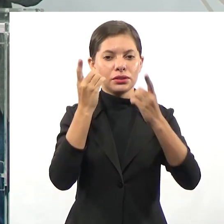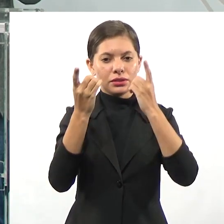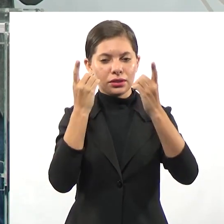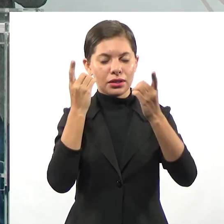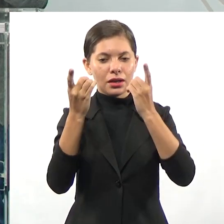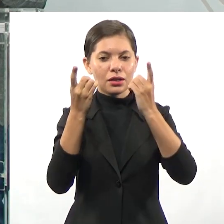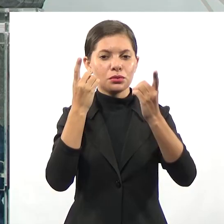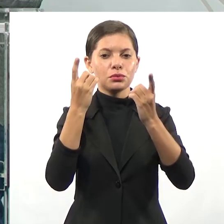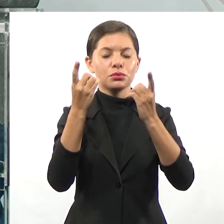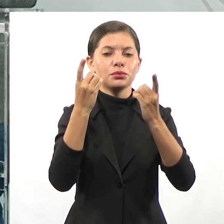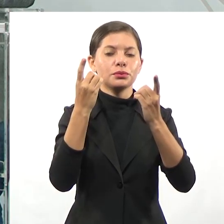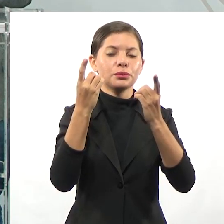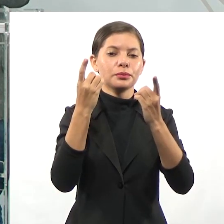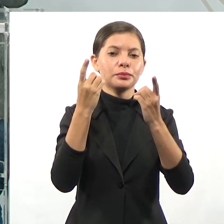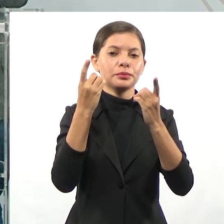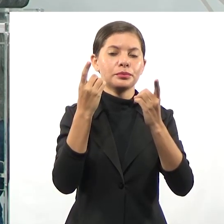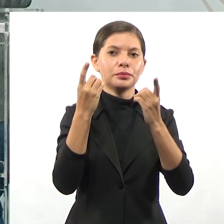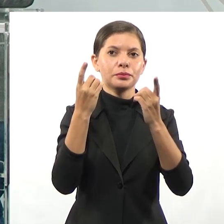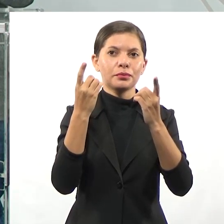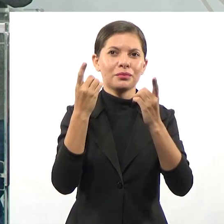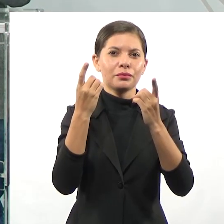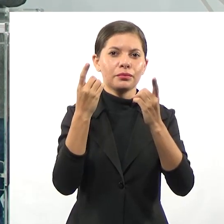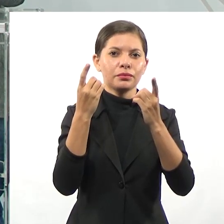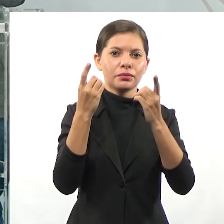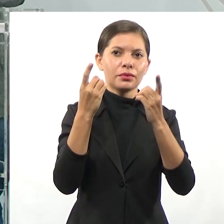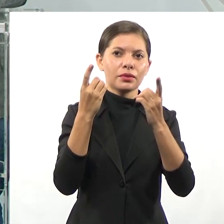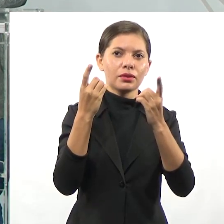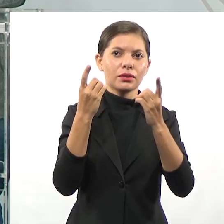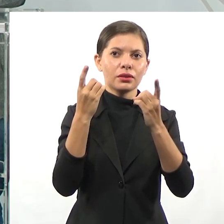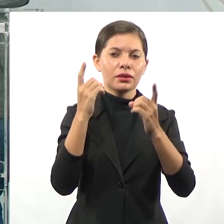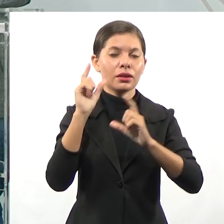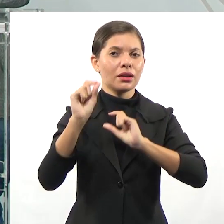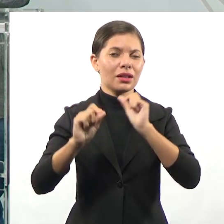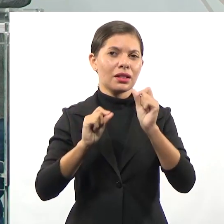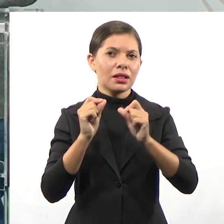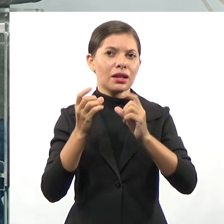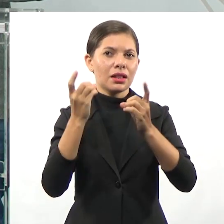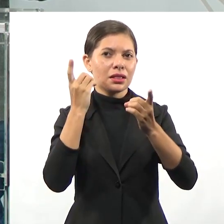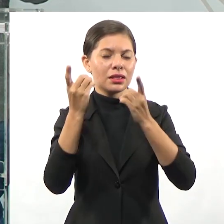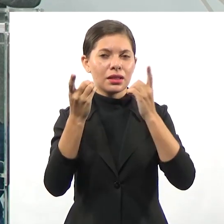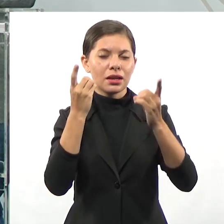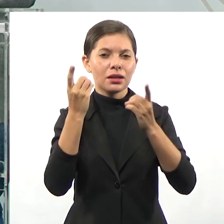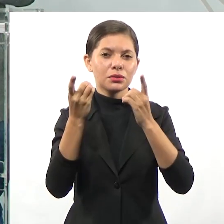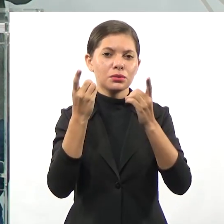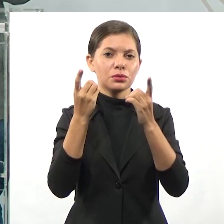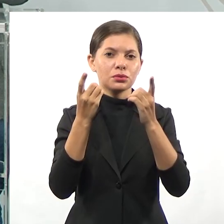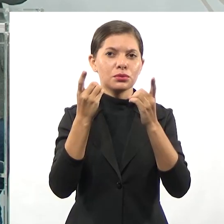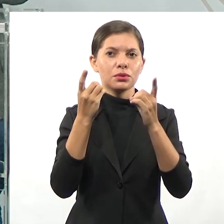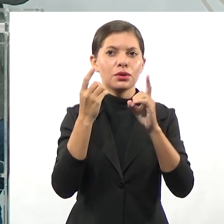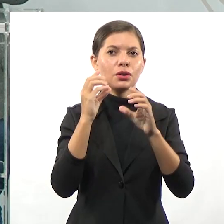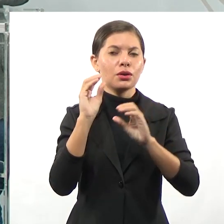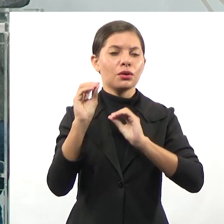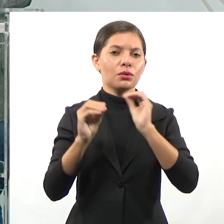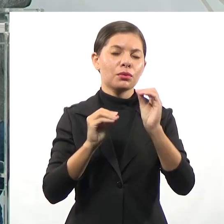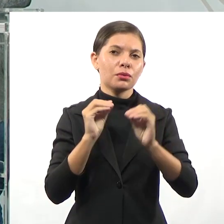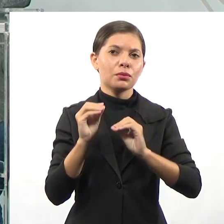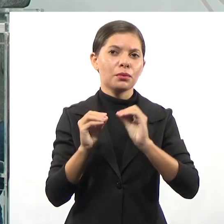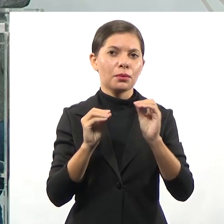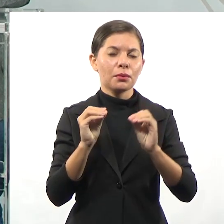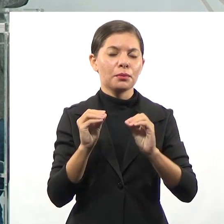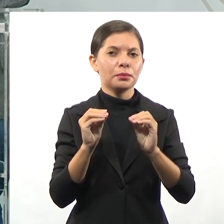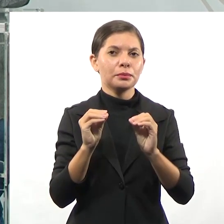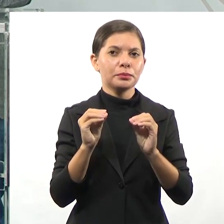anonimizado ou identificado, mas que possa subsidiar uma extração de conhecimento a partir